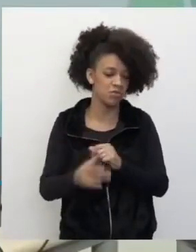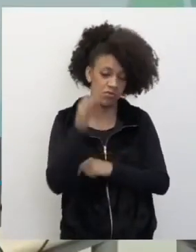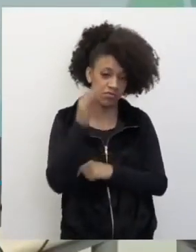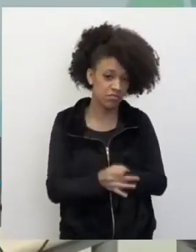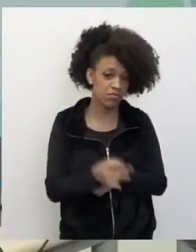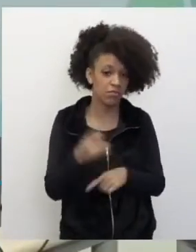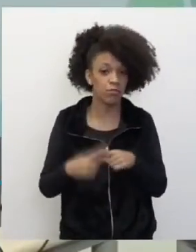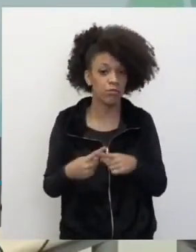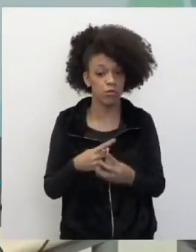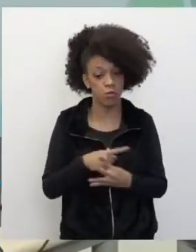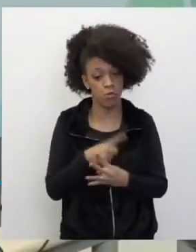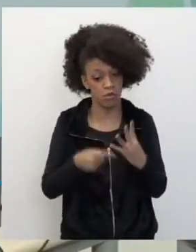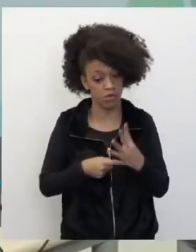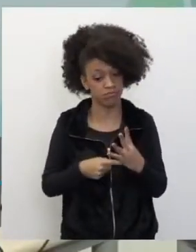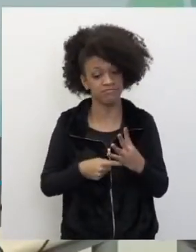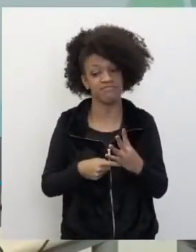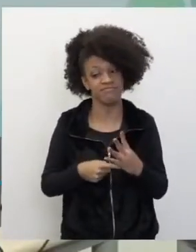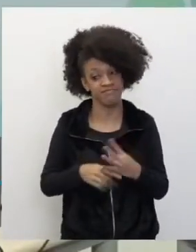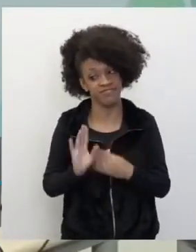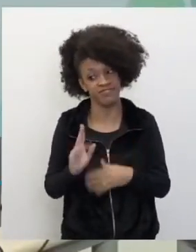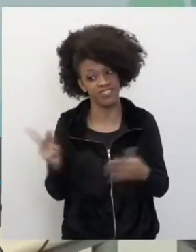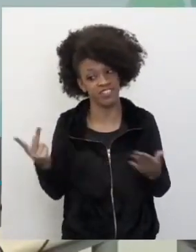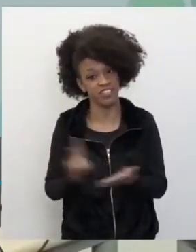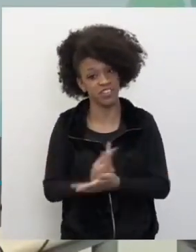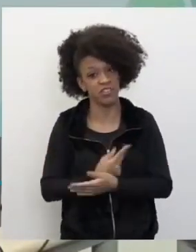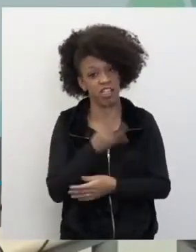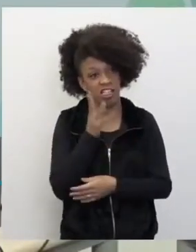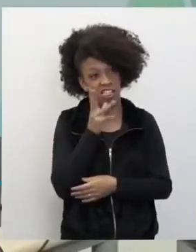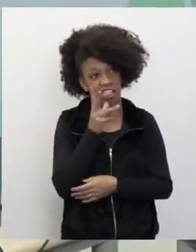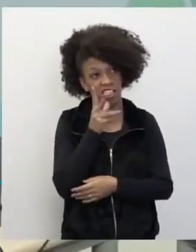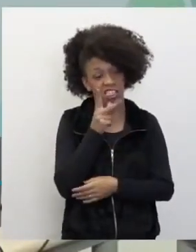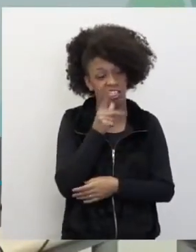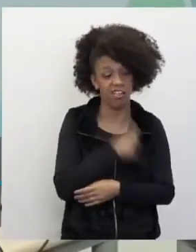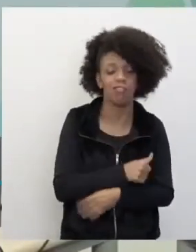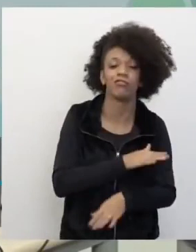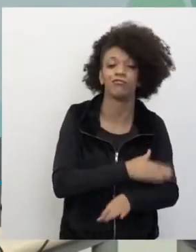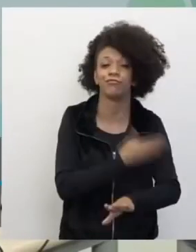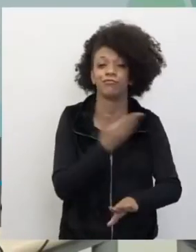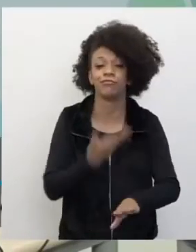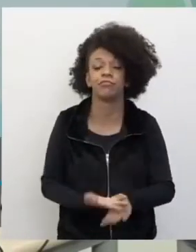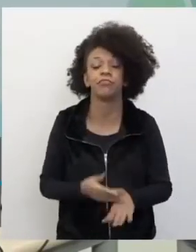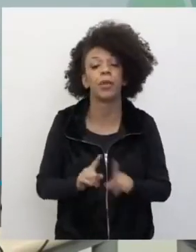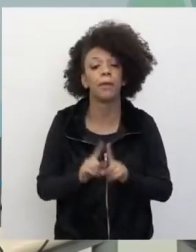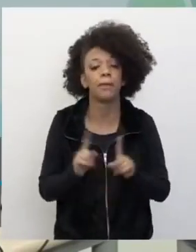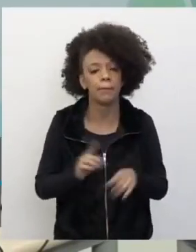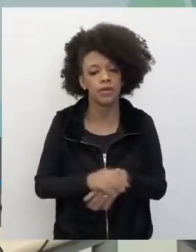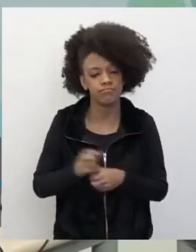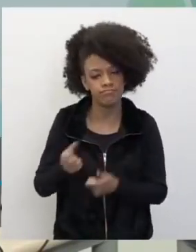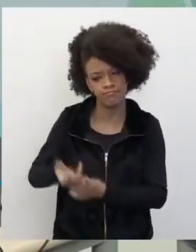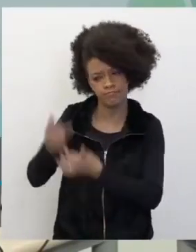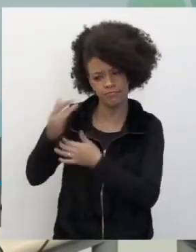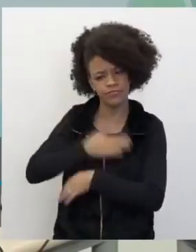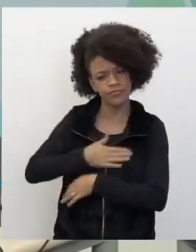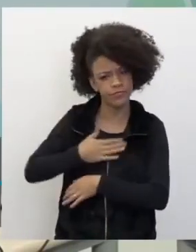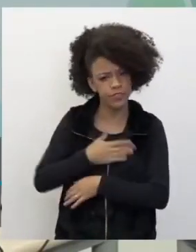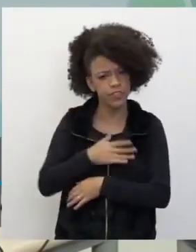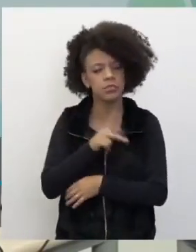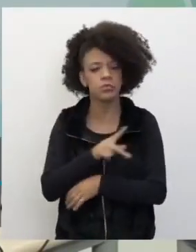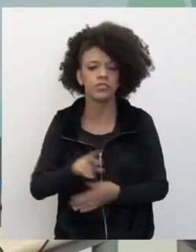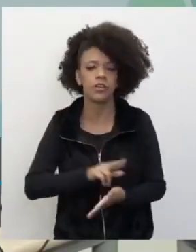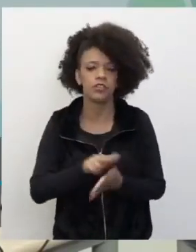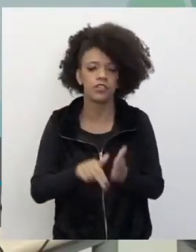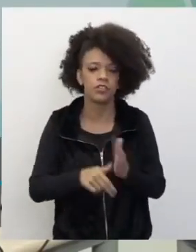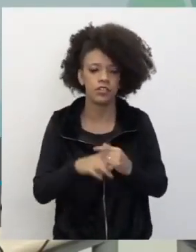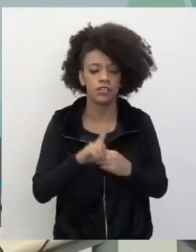porque com 4 ali já demorou um tempo ali. Mas eu gostei aqui, ó, muitos professores aqui colocando.